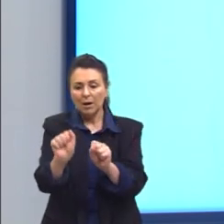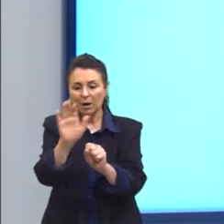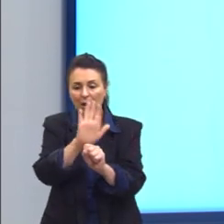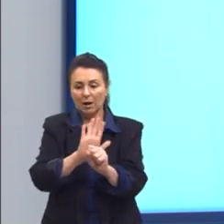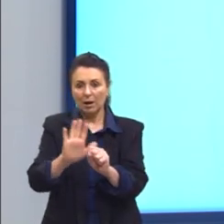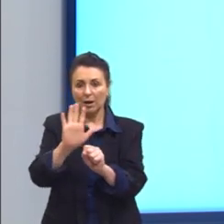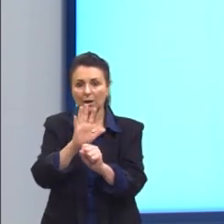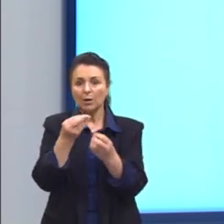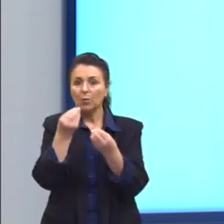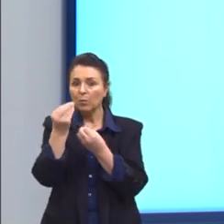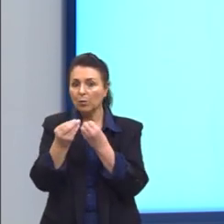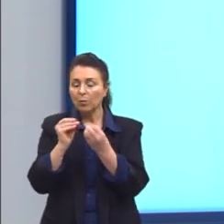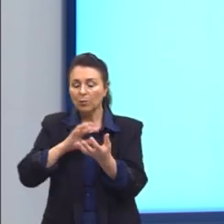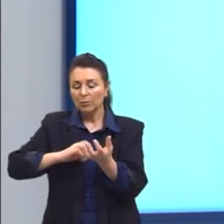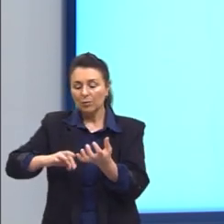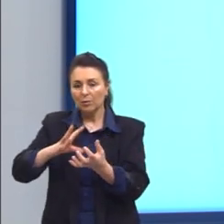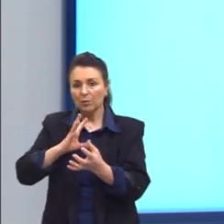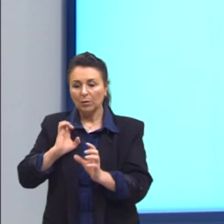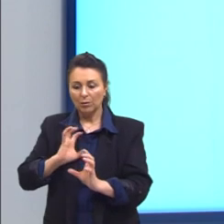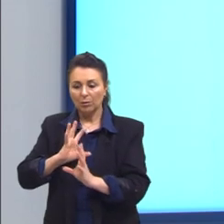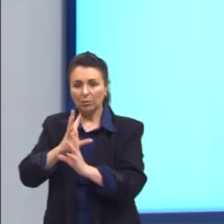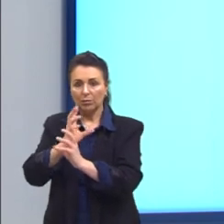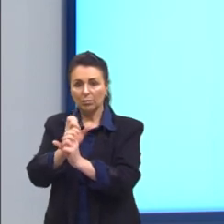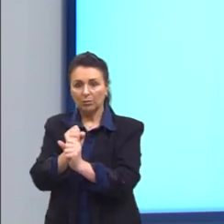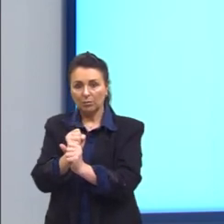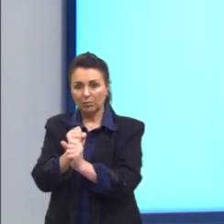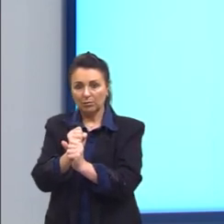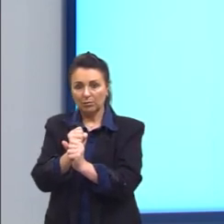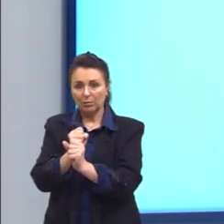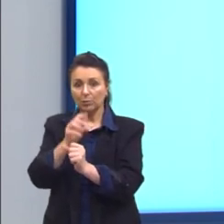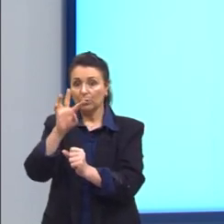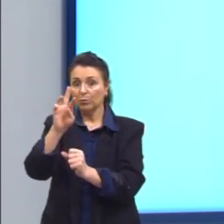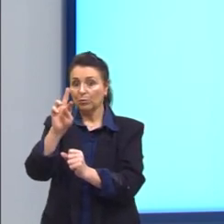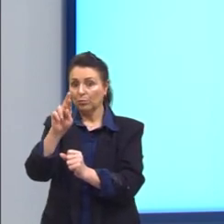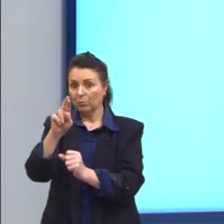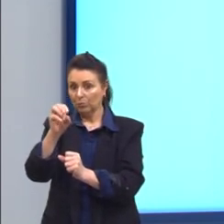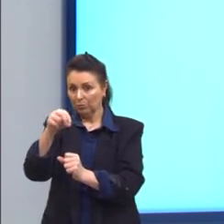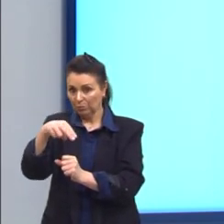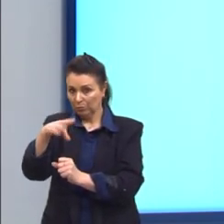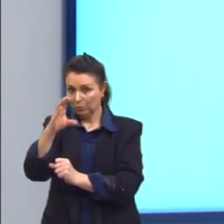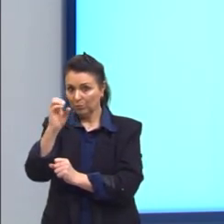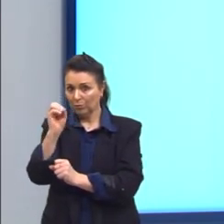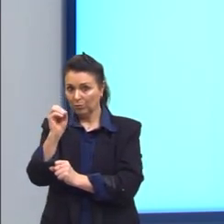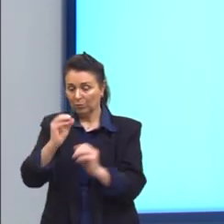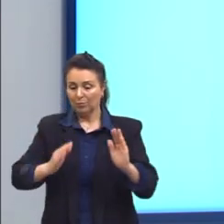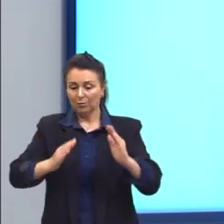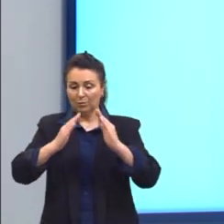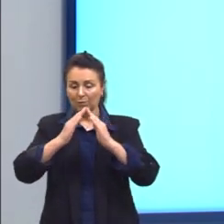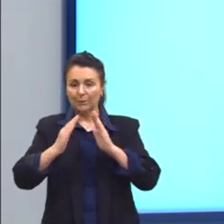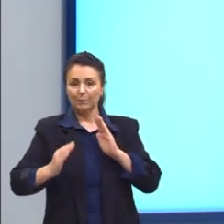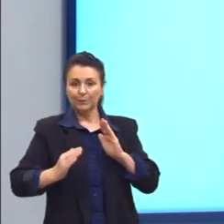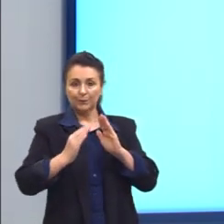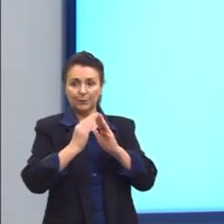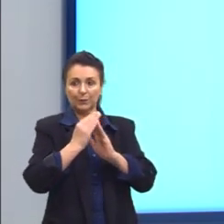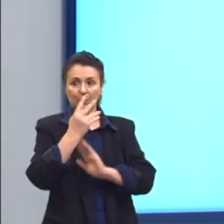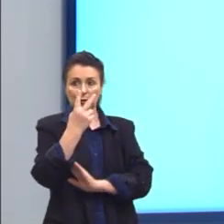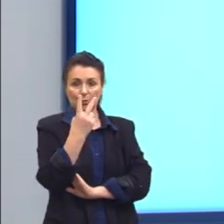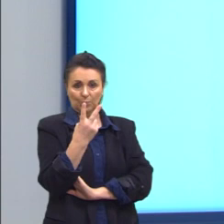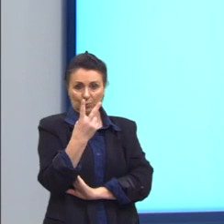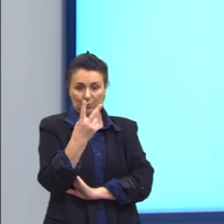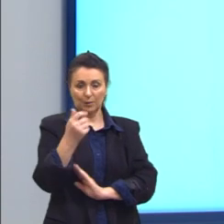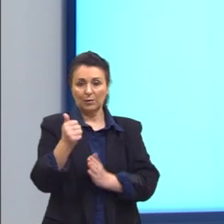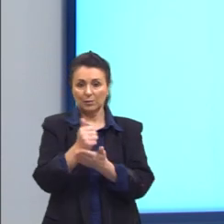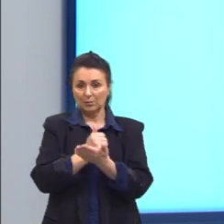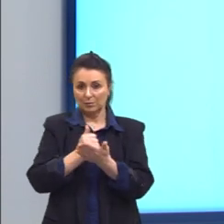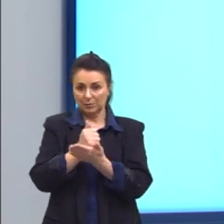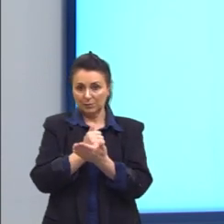calcula a área total ali de um tronco de pirâmide Então nós temos duas bases agora o tronco